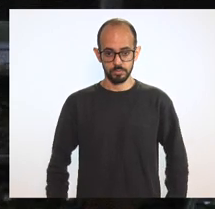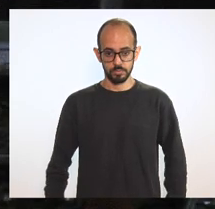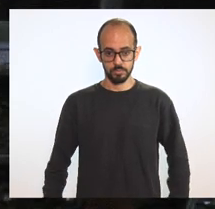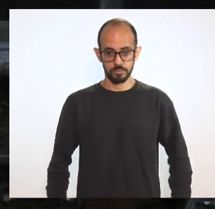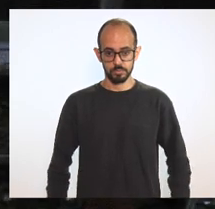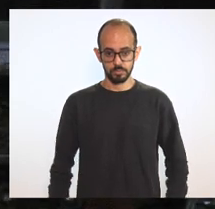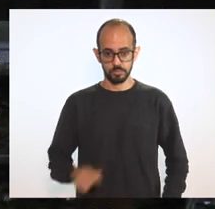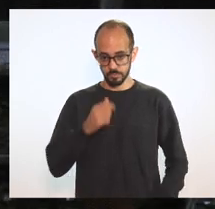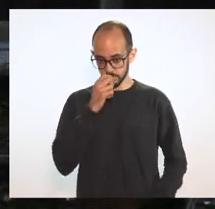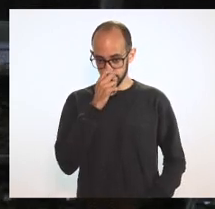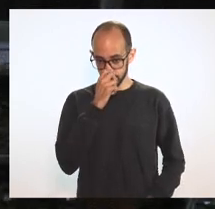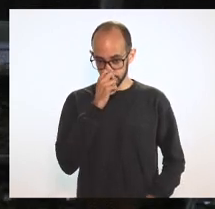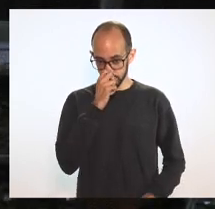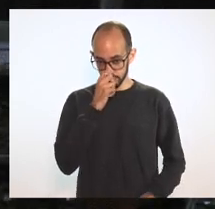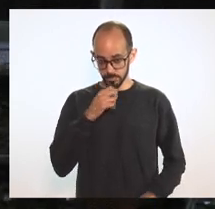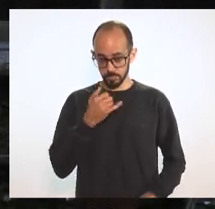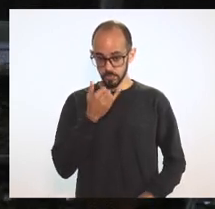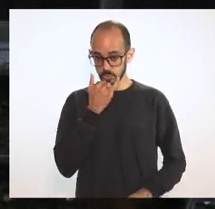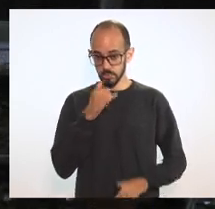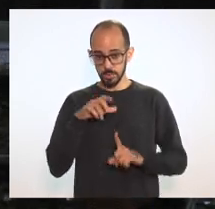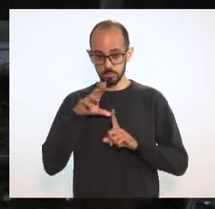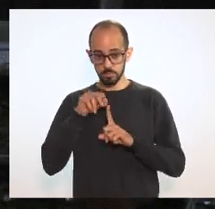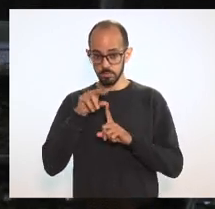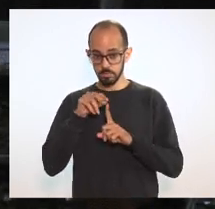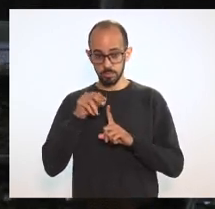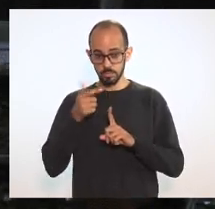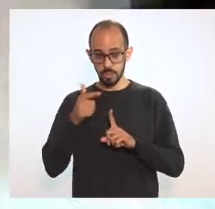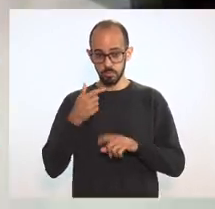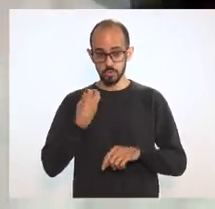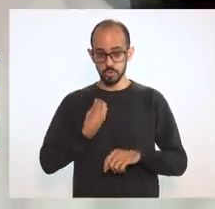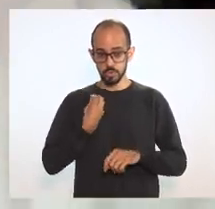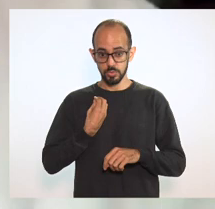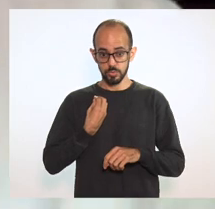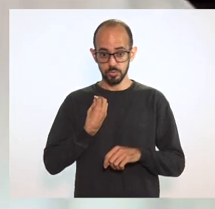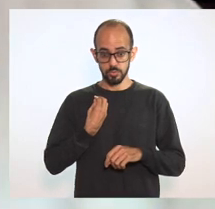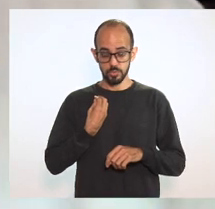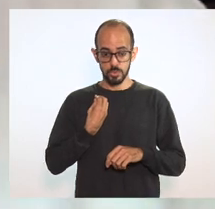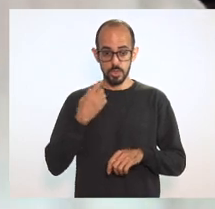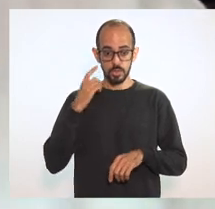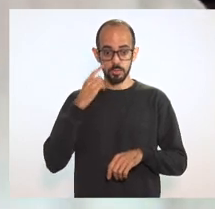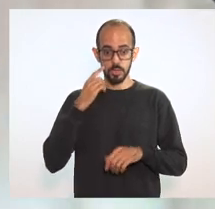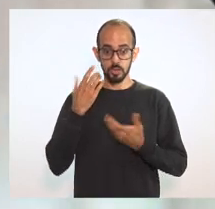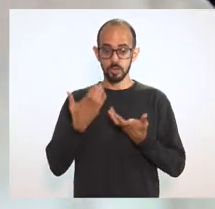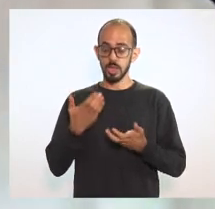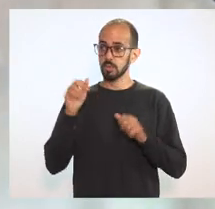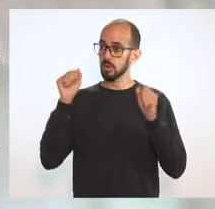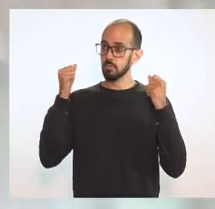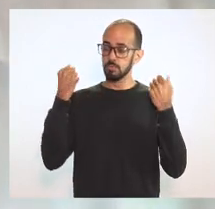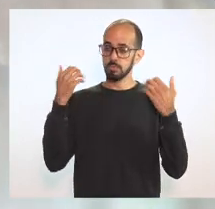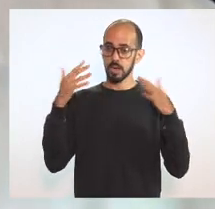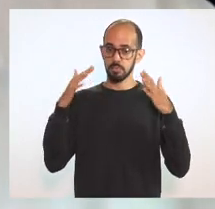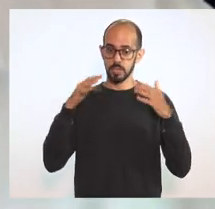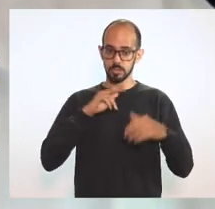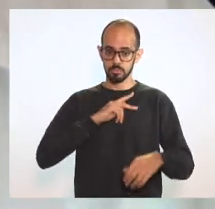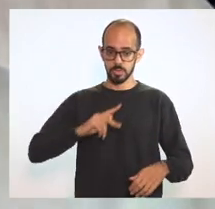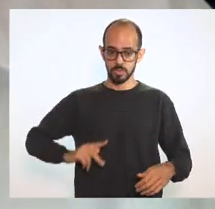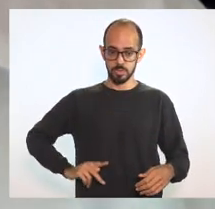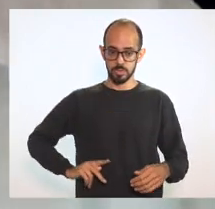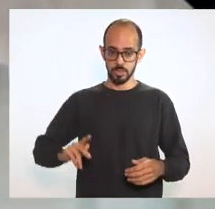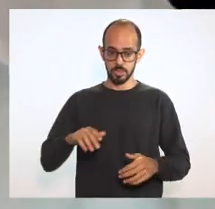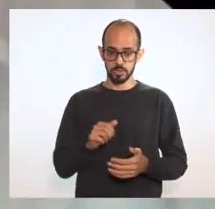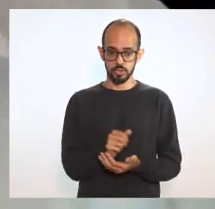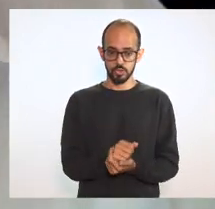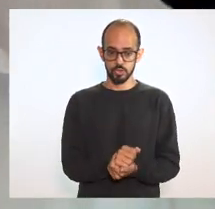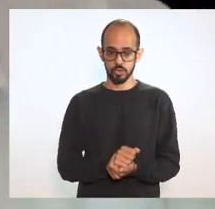Está sem som, Rubens. Ah, ok, aí. Em primeiro lugar, eu queria parabenizar o nosso presidente pela iniciativa de